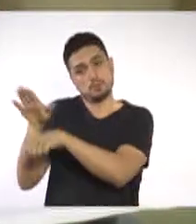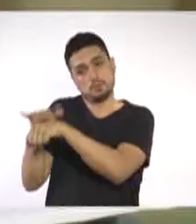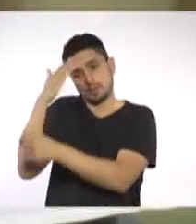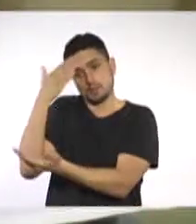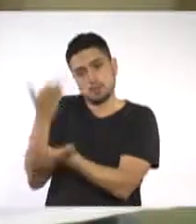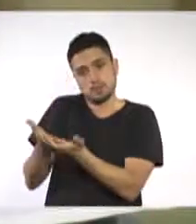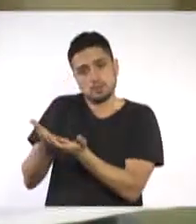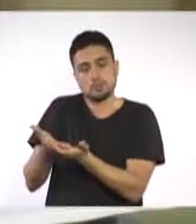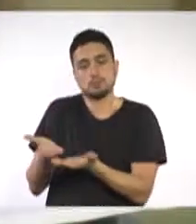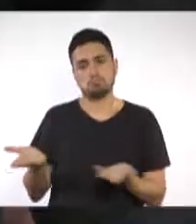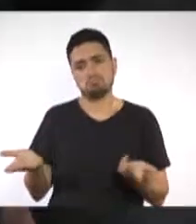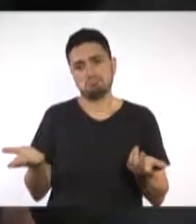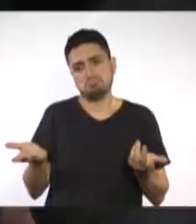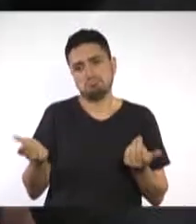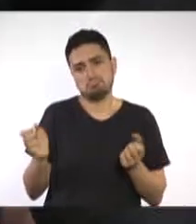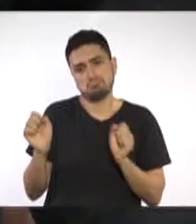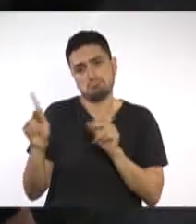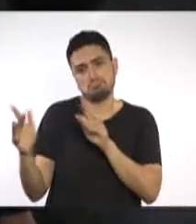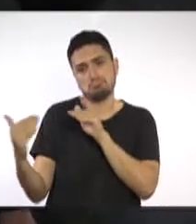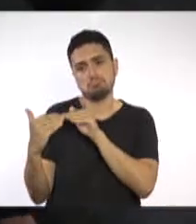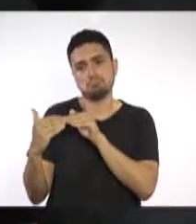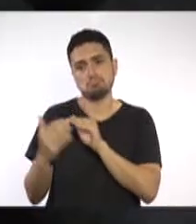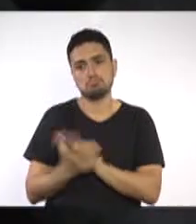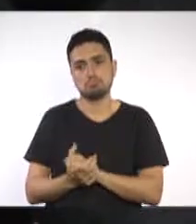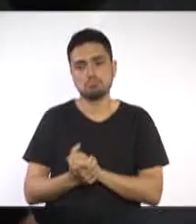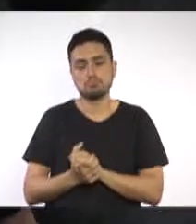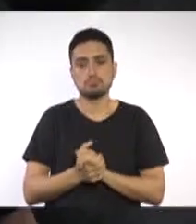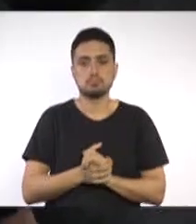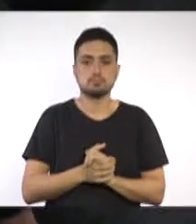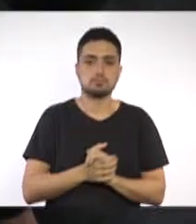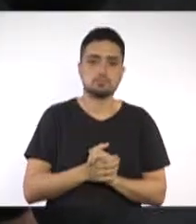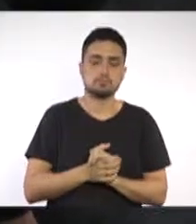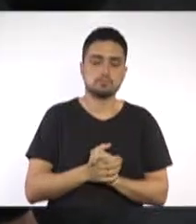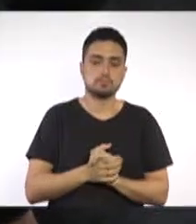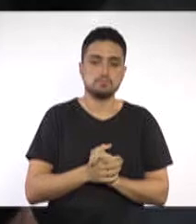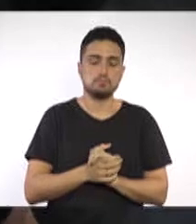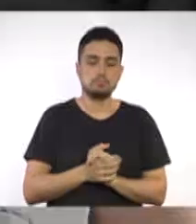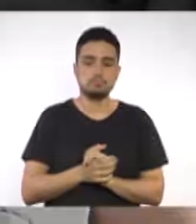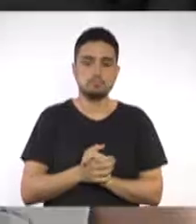são válidas. Eu volto a afirmar